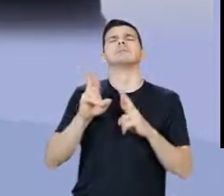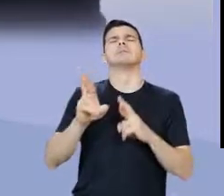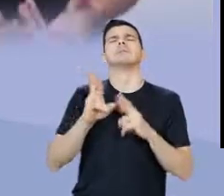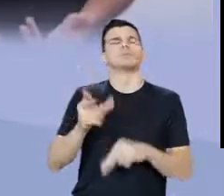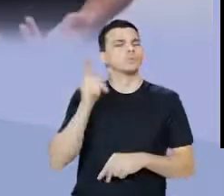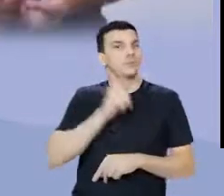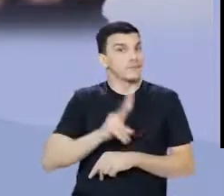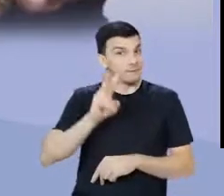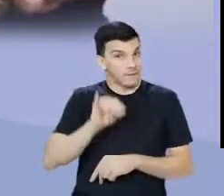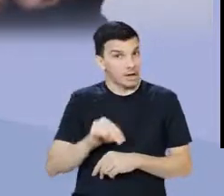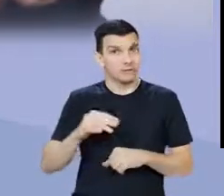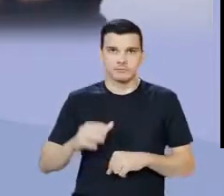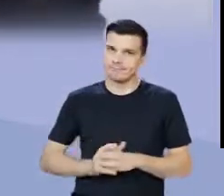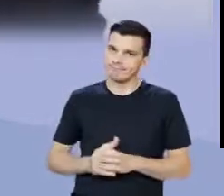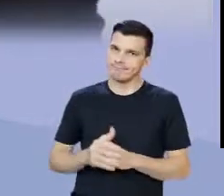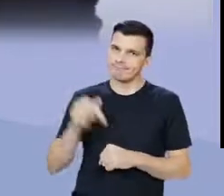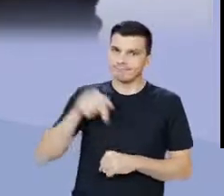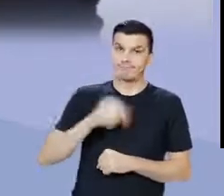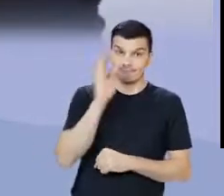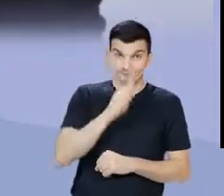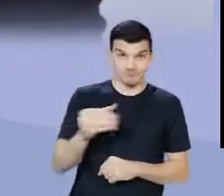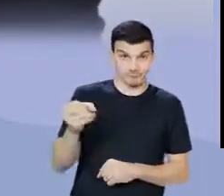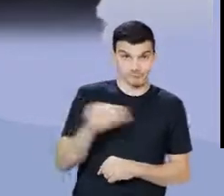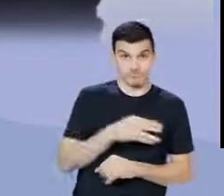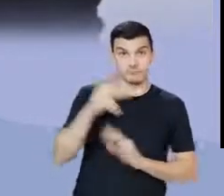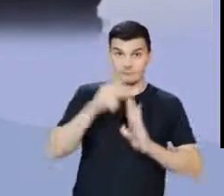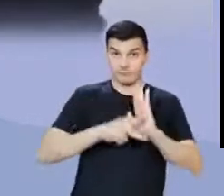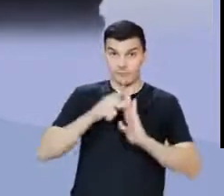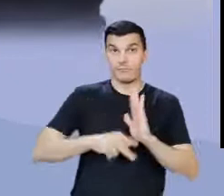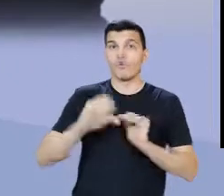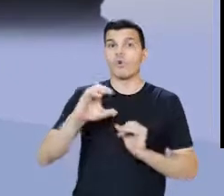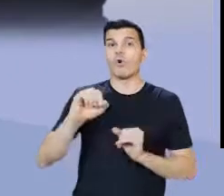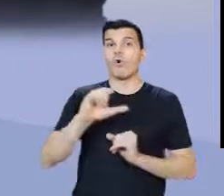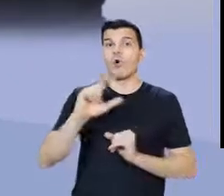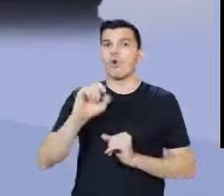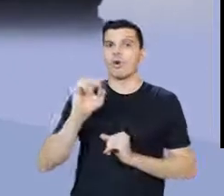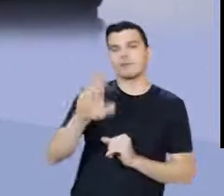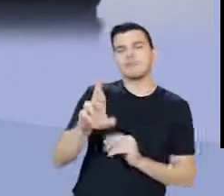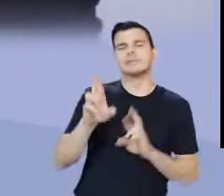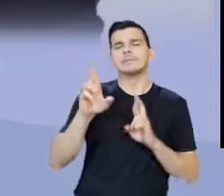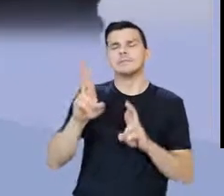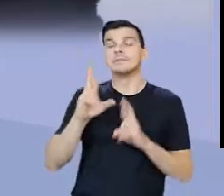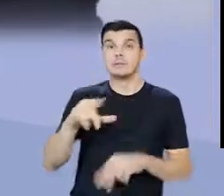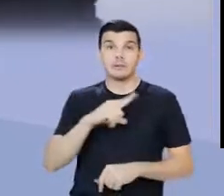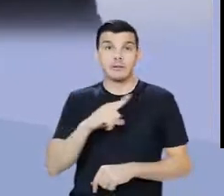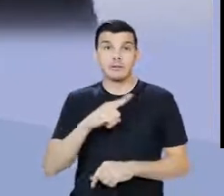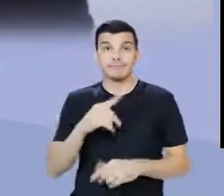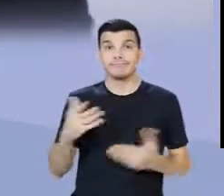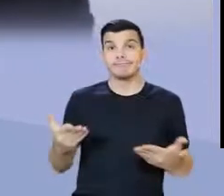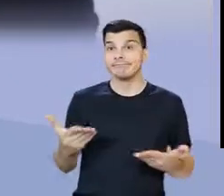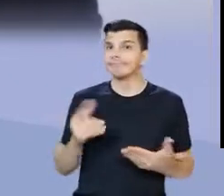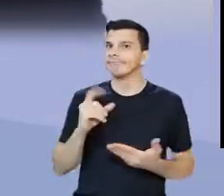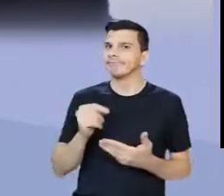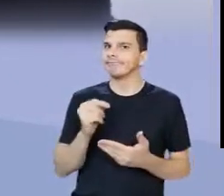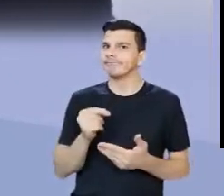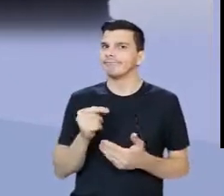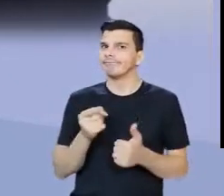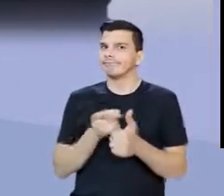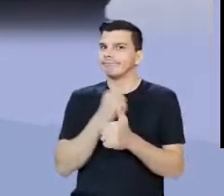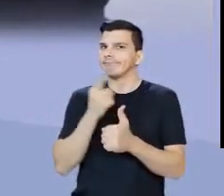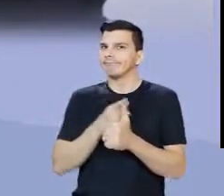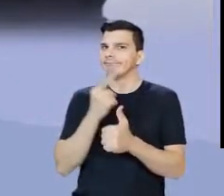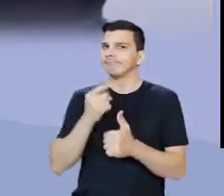depositava-se a esperança em cima desse indivíduo. Então, vem com o Brasil Novo, Plano Collor, todo mundo lá esperançoso, até que vem a